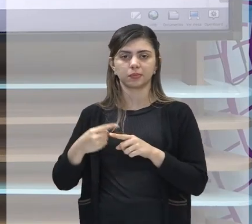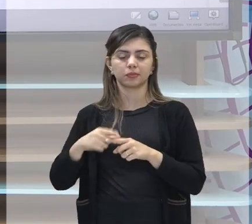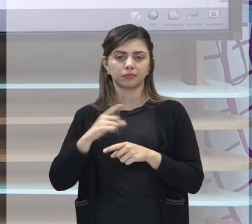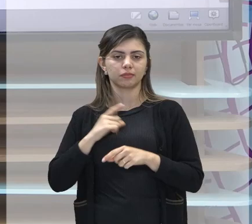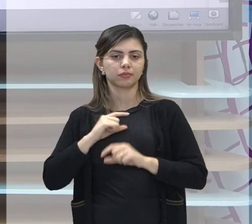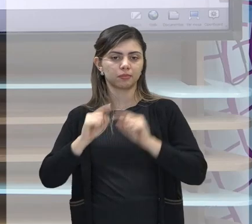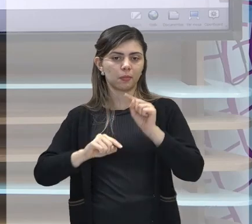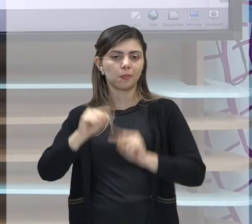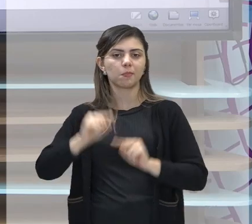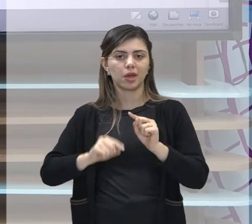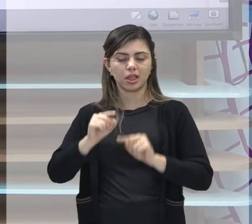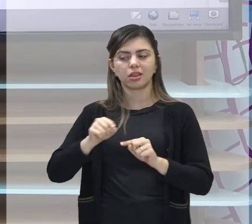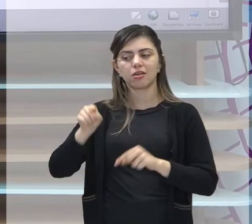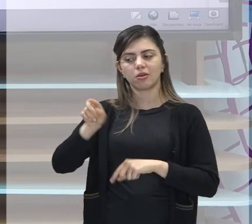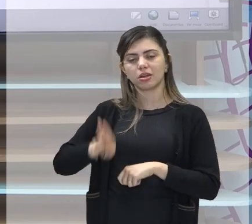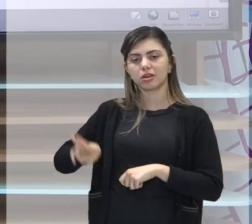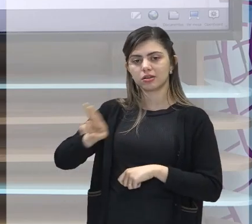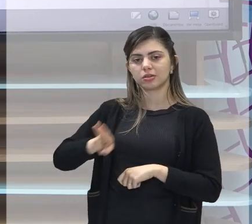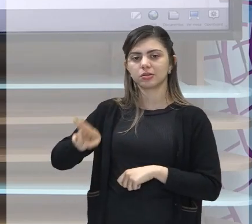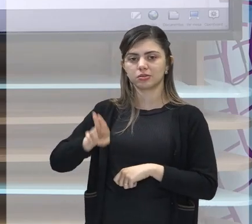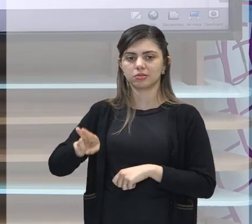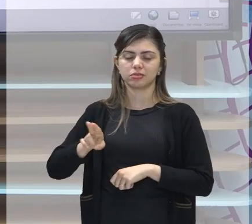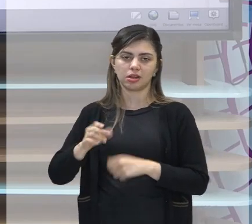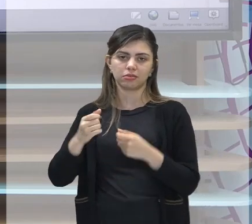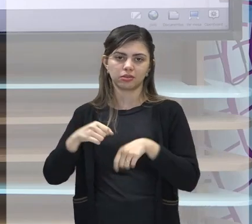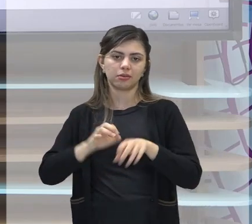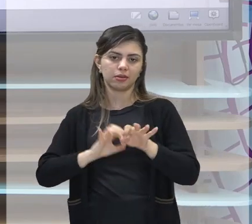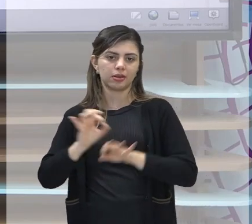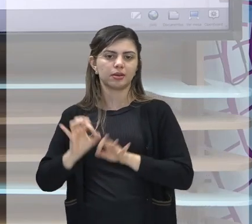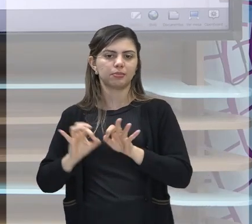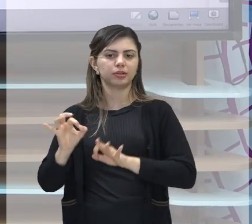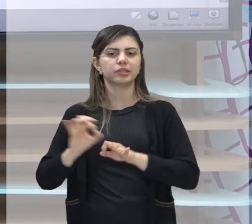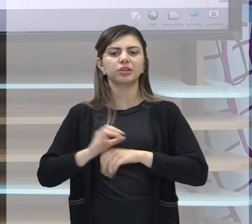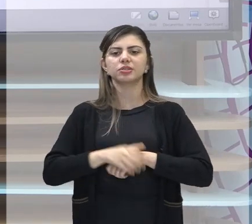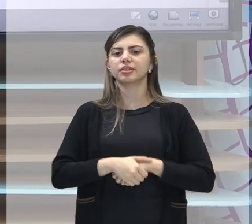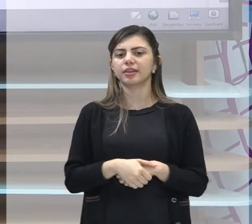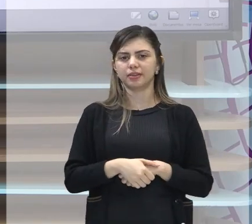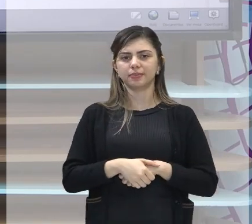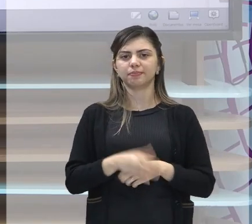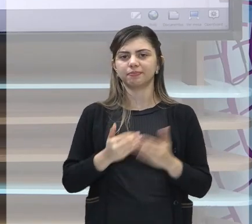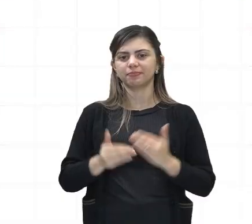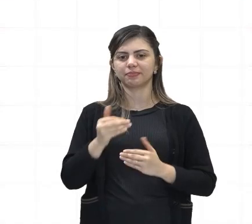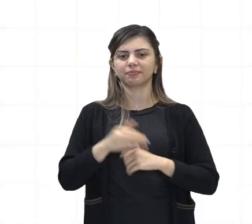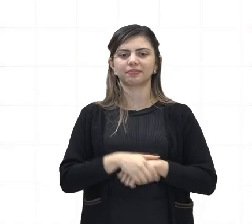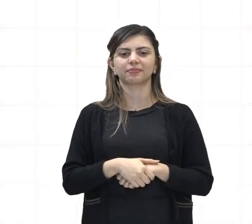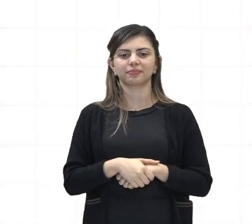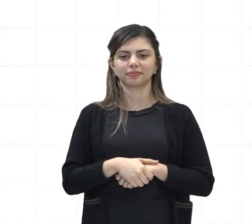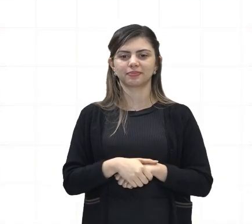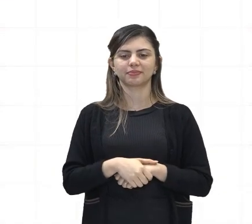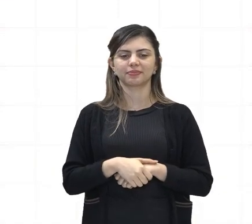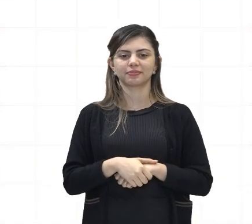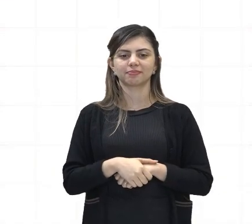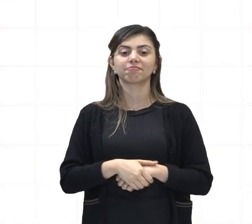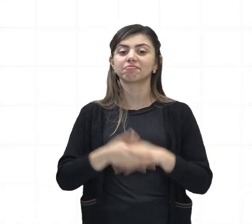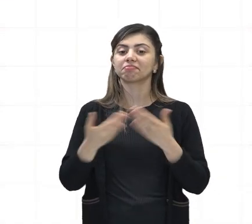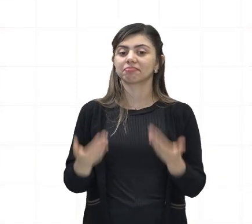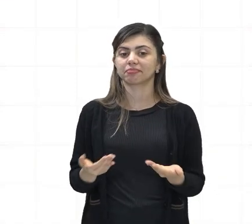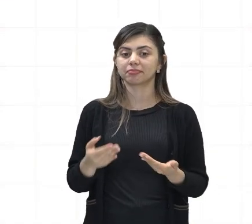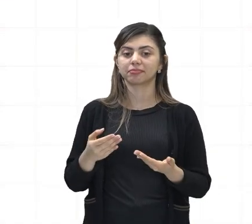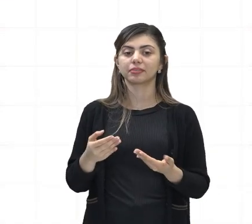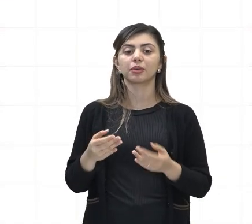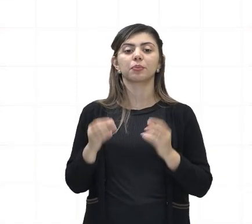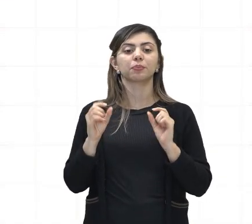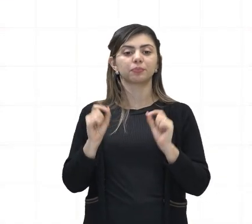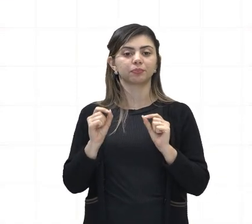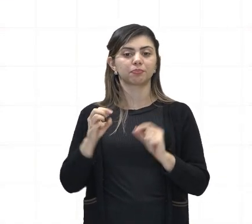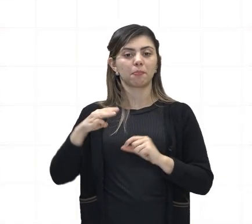instrumento que eles utilizavam nas produções. Vamos adiante. Os malês,